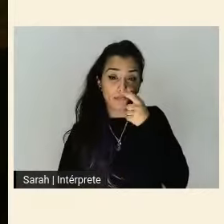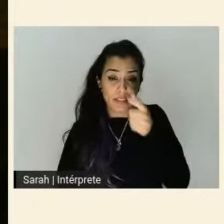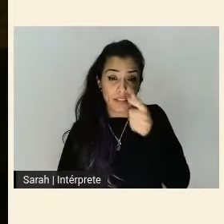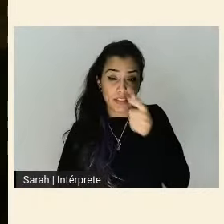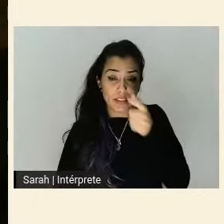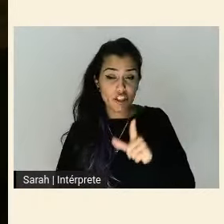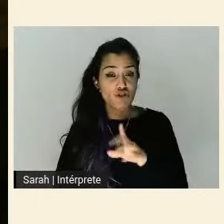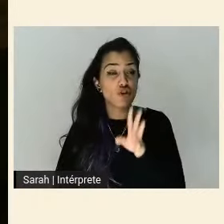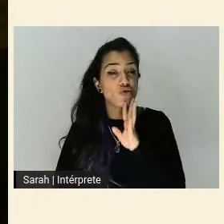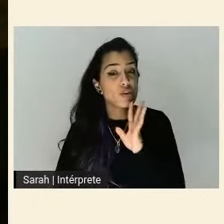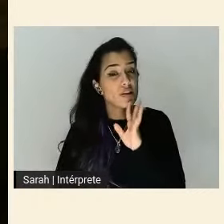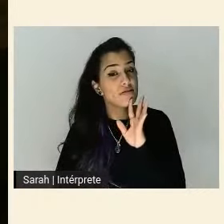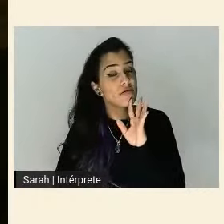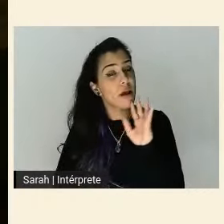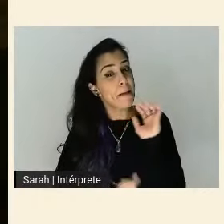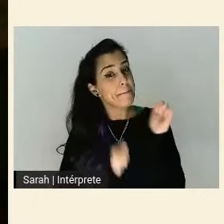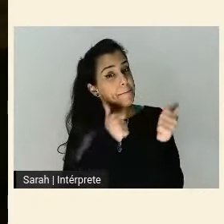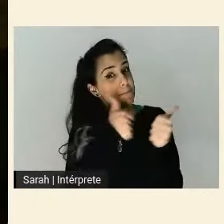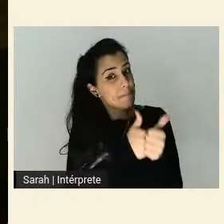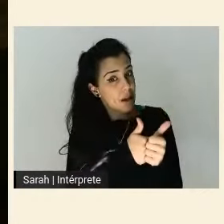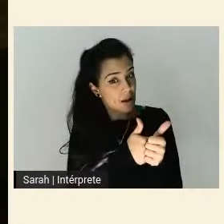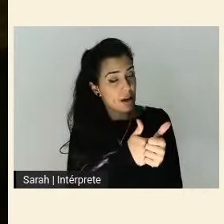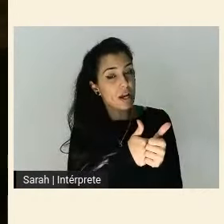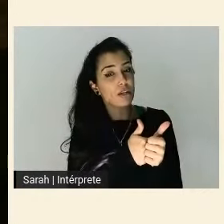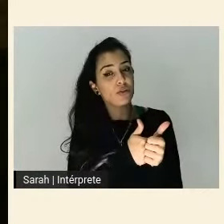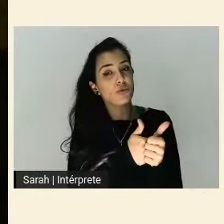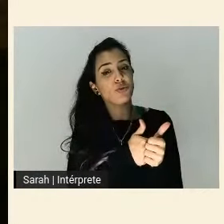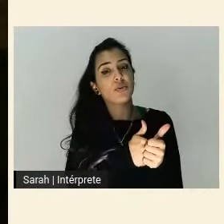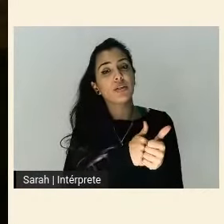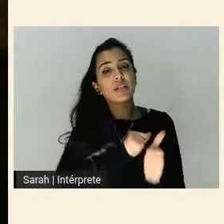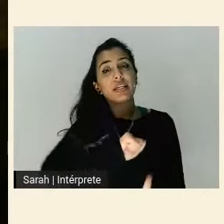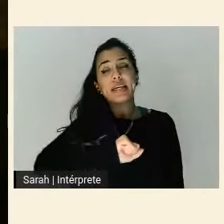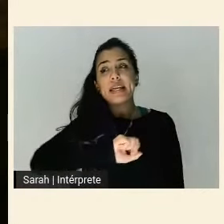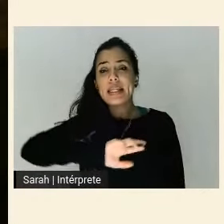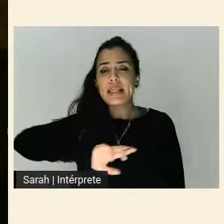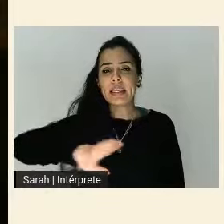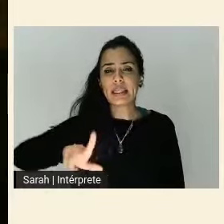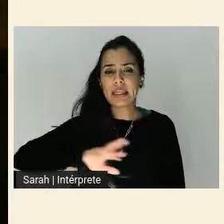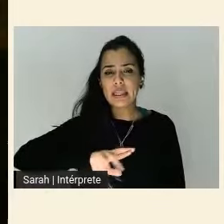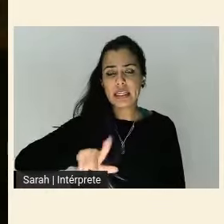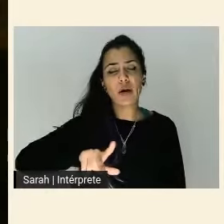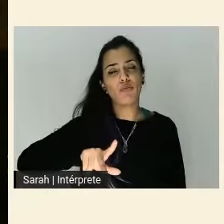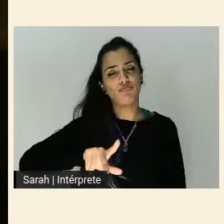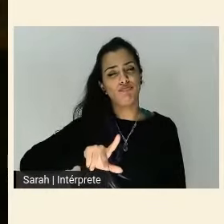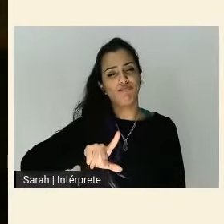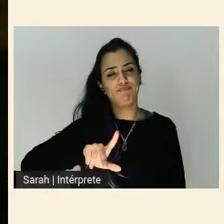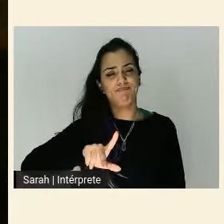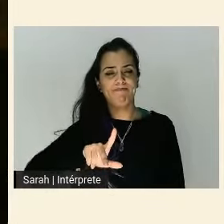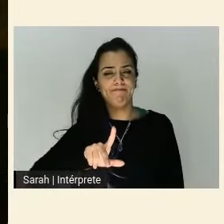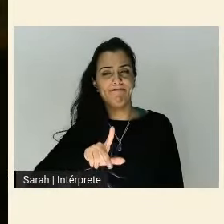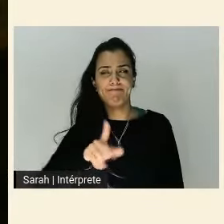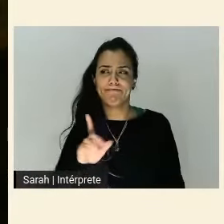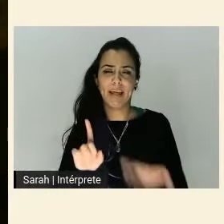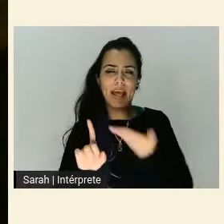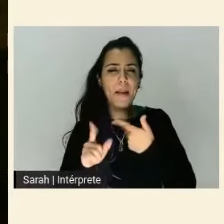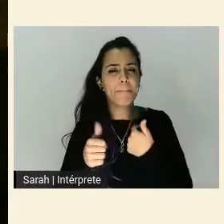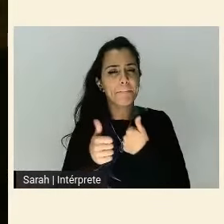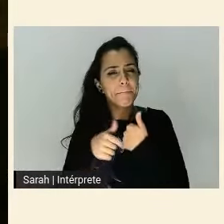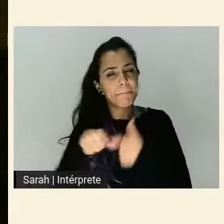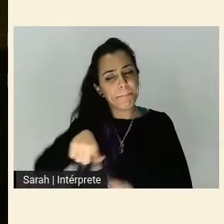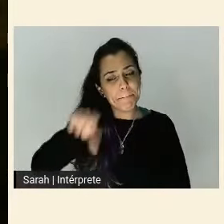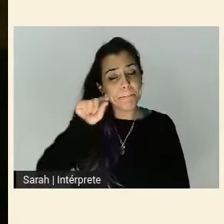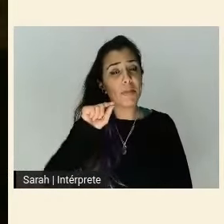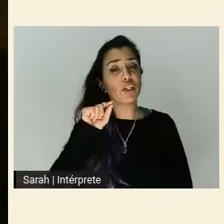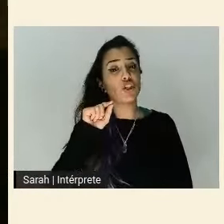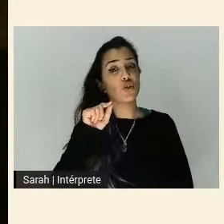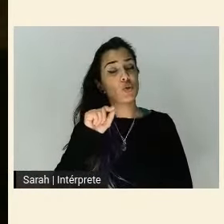costumes populares. Ao invés de um homem de letras, Mário preferiu a companhia